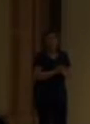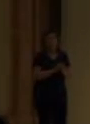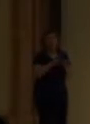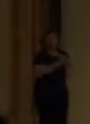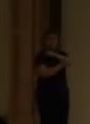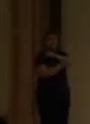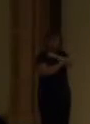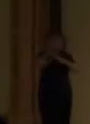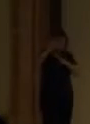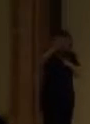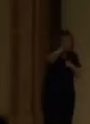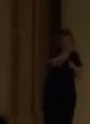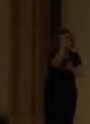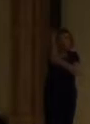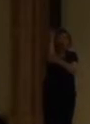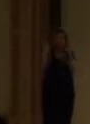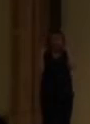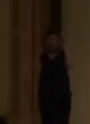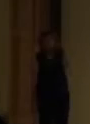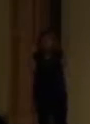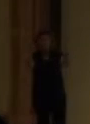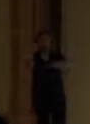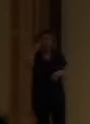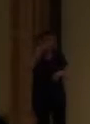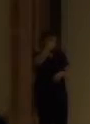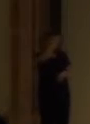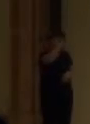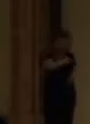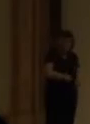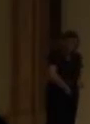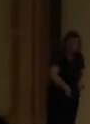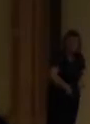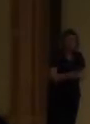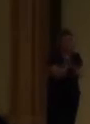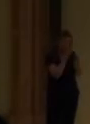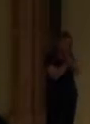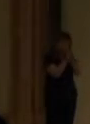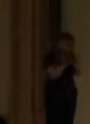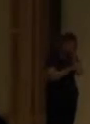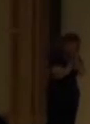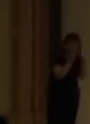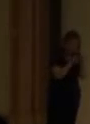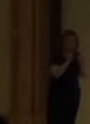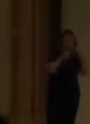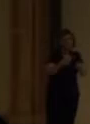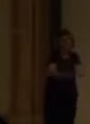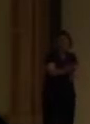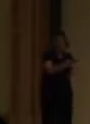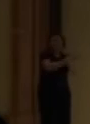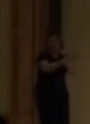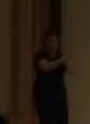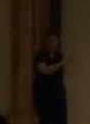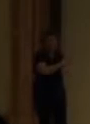Mundo da América, desconhecido na terra de Hessen, antes e depois do nascimento de Cristo, até que, há 2 anos, Hans